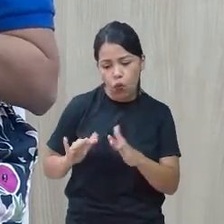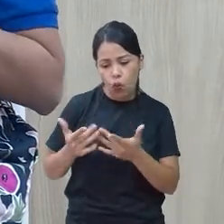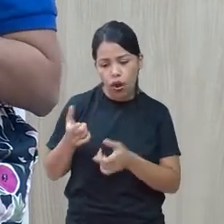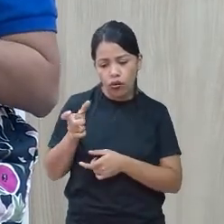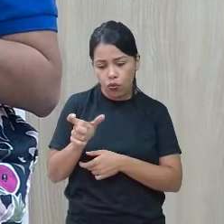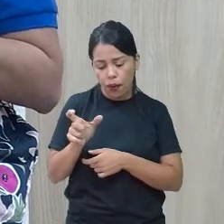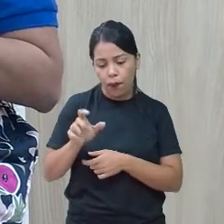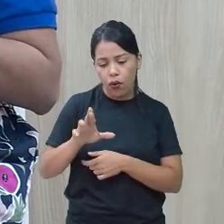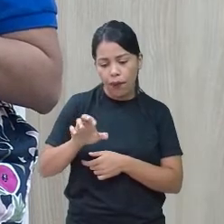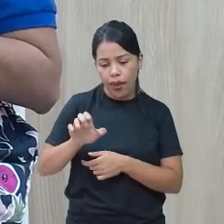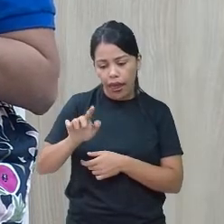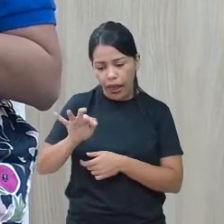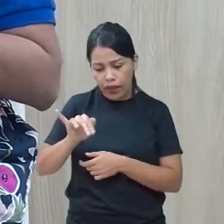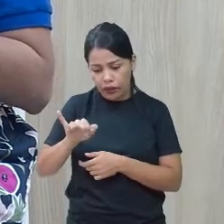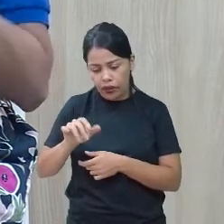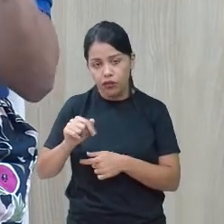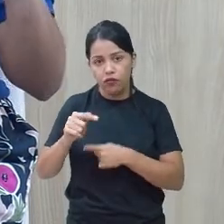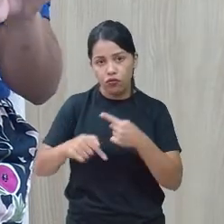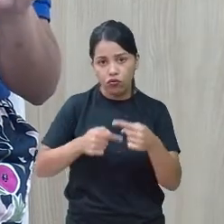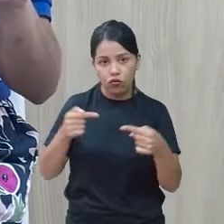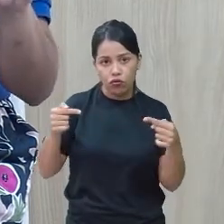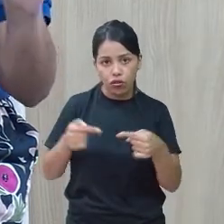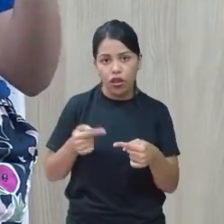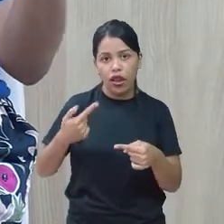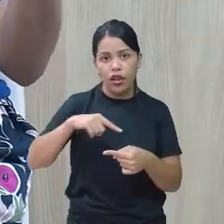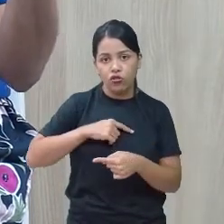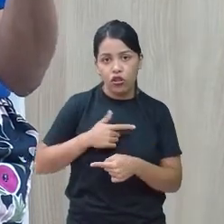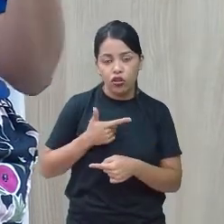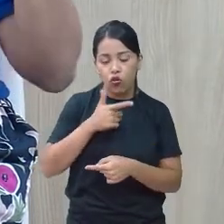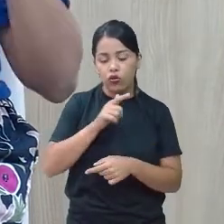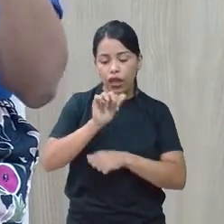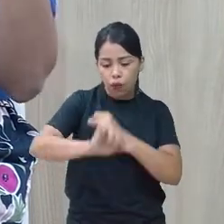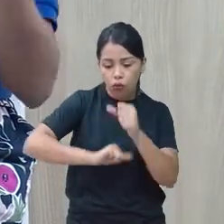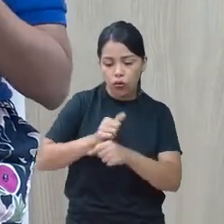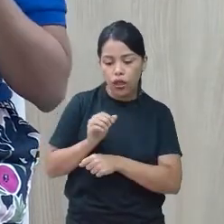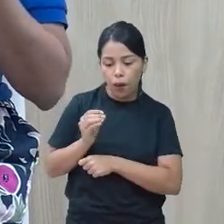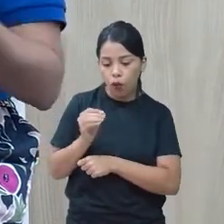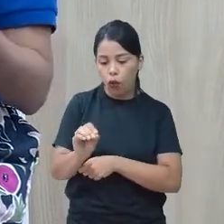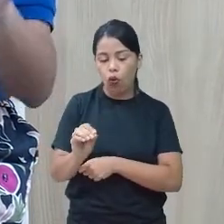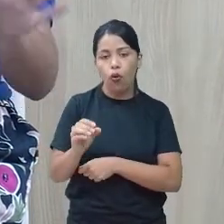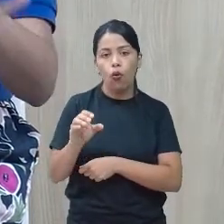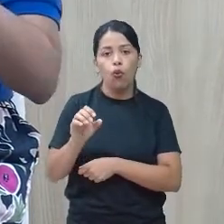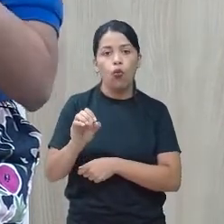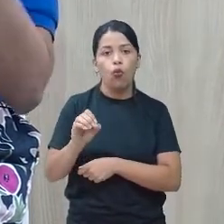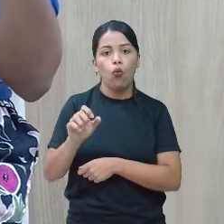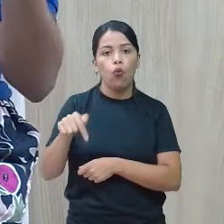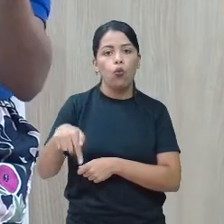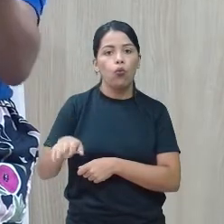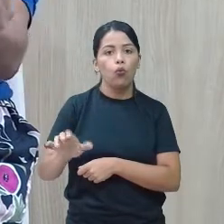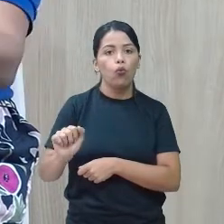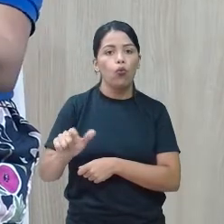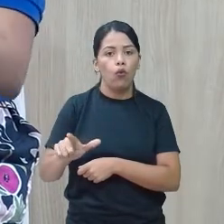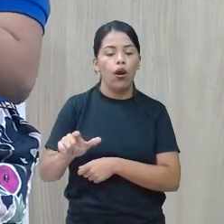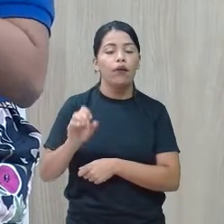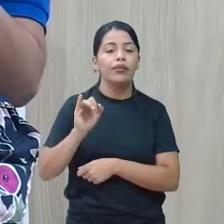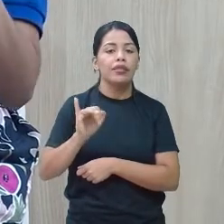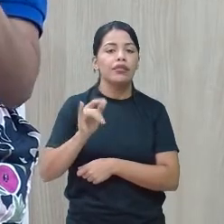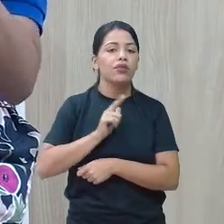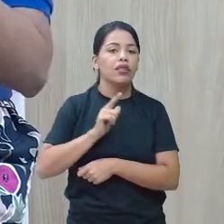pronome relativo, a gente consegue trocá-lo por o qual. Então, se vocês estiverem na dúvida sobre a função